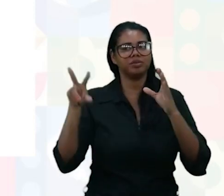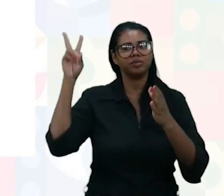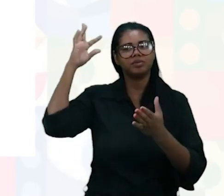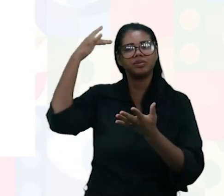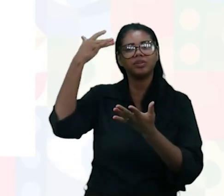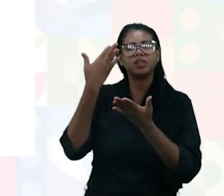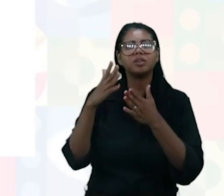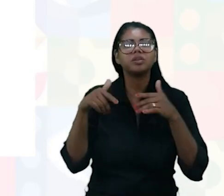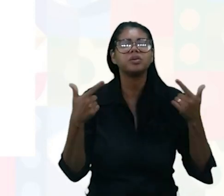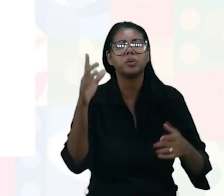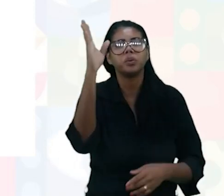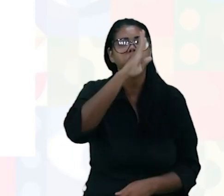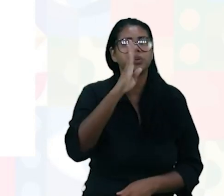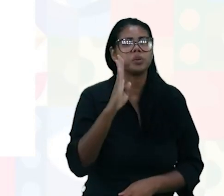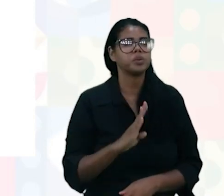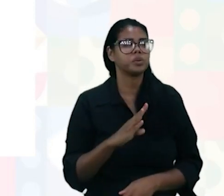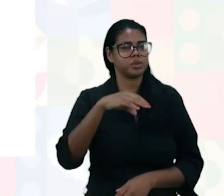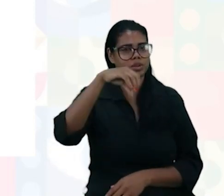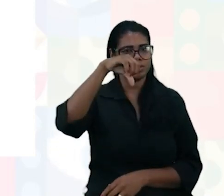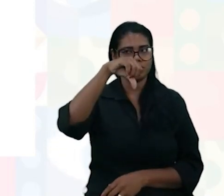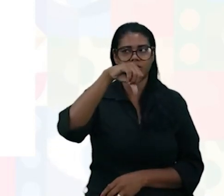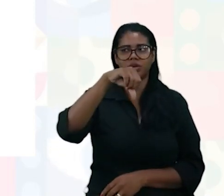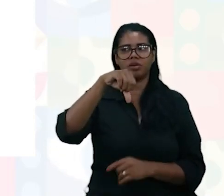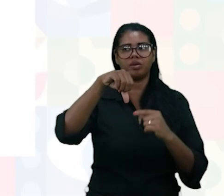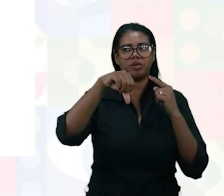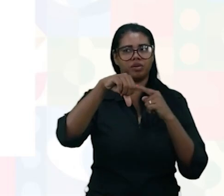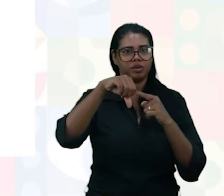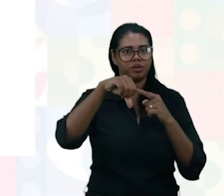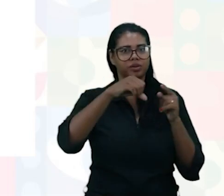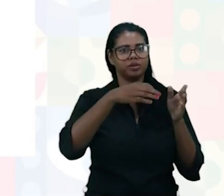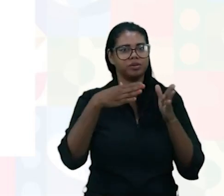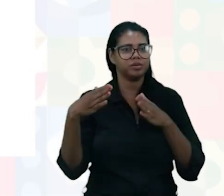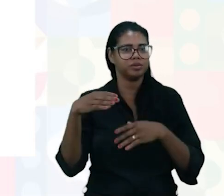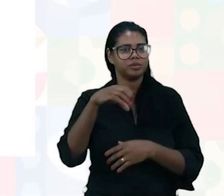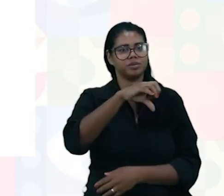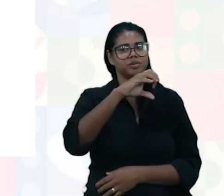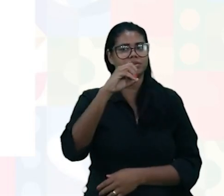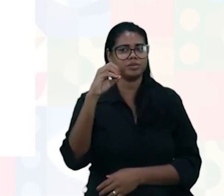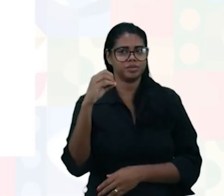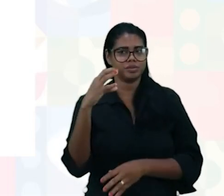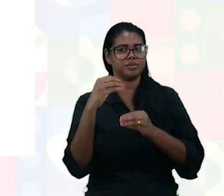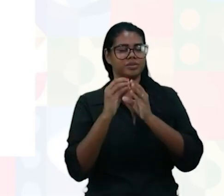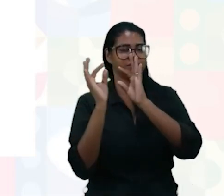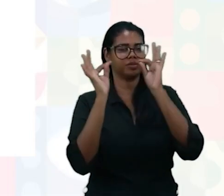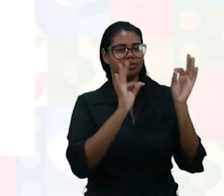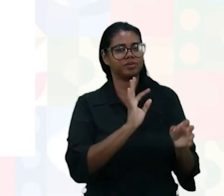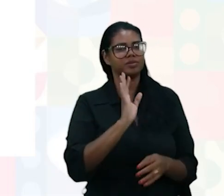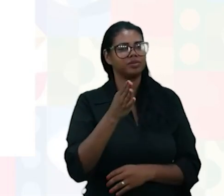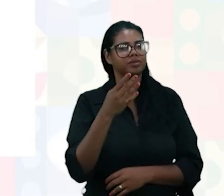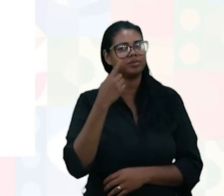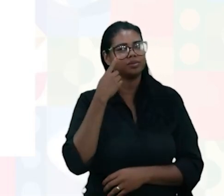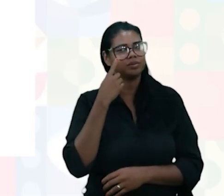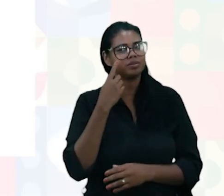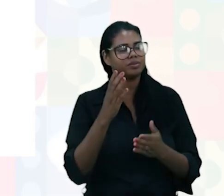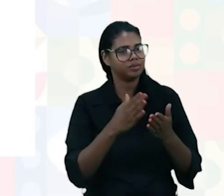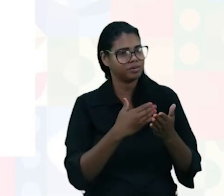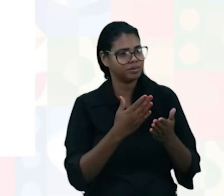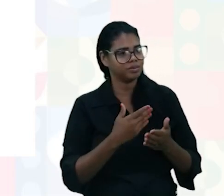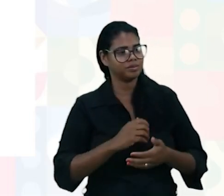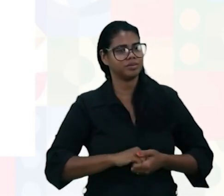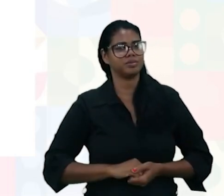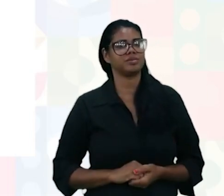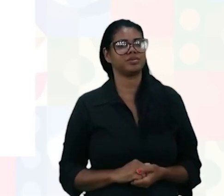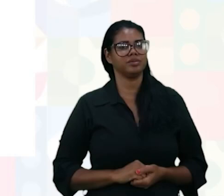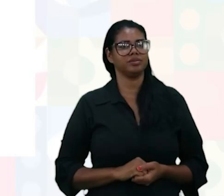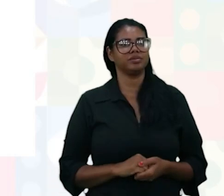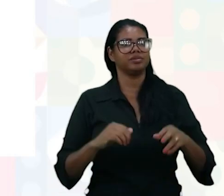História de onde? Do Brasil. Então, o 9, que vai representar aquela classe 900, vocês lá no e-book já devem ter entendido, vai representar